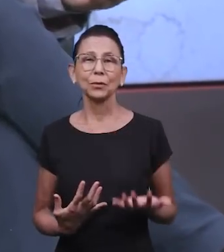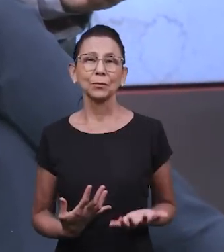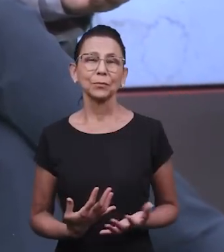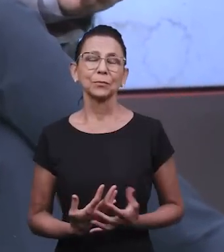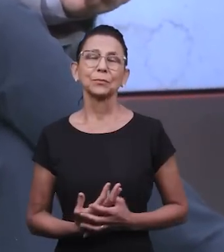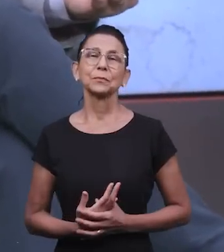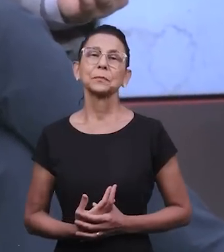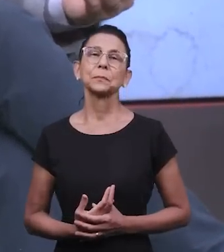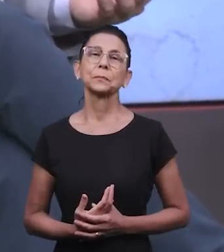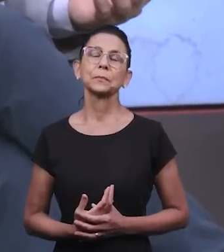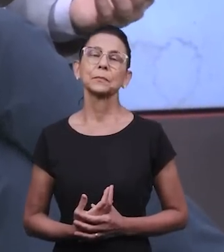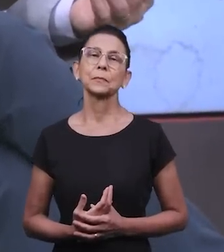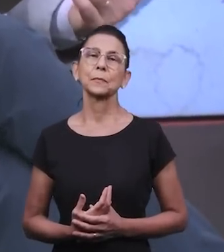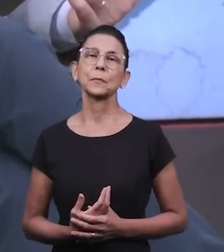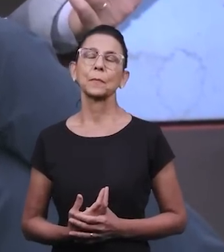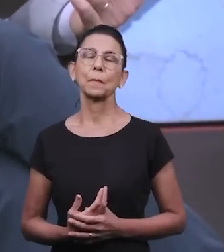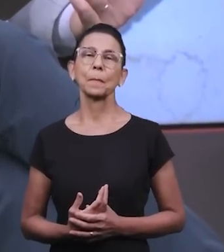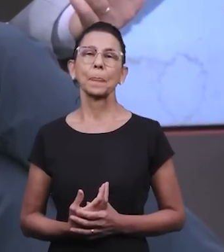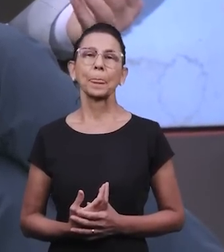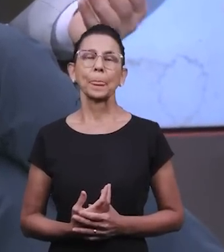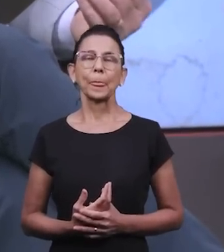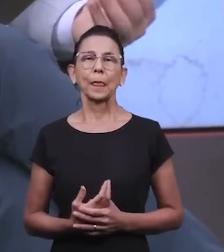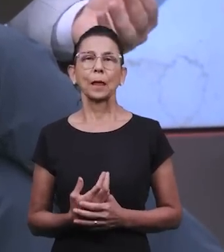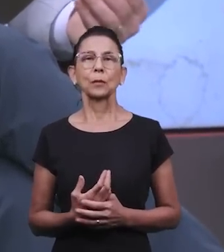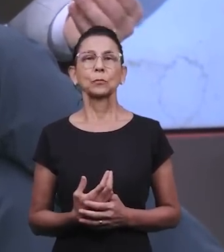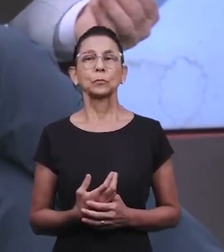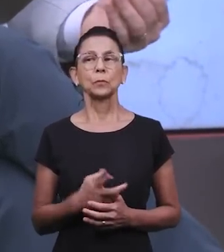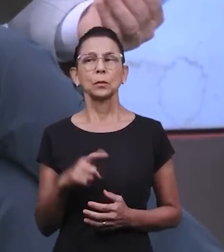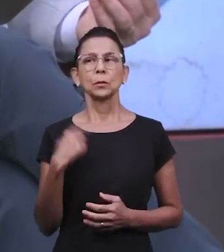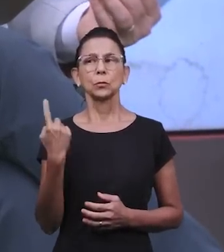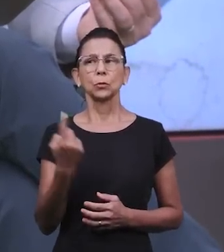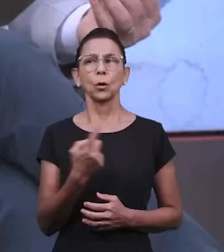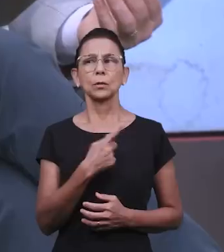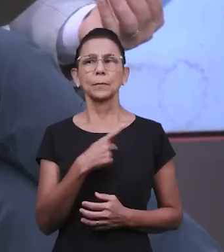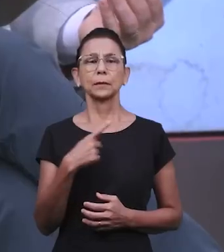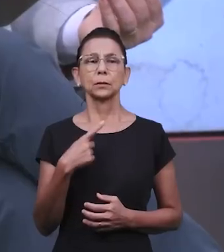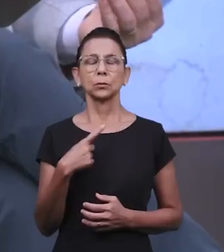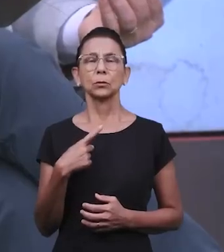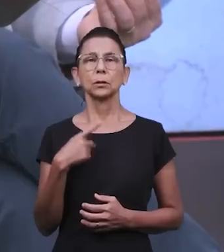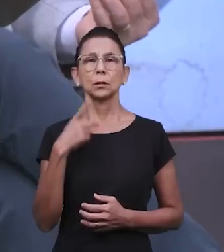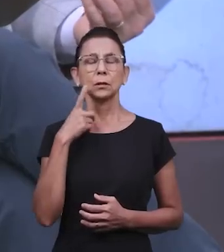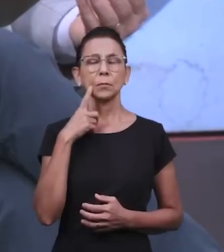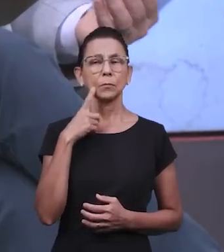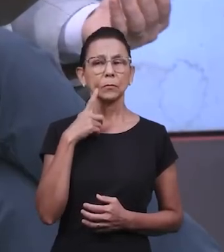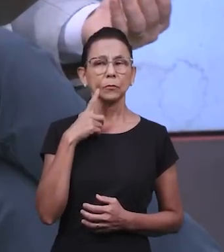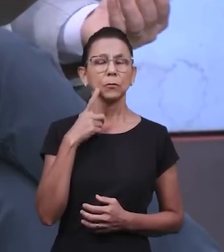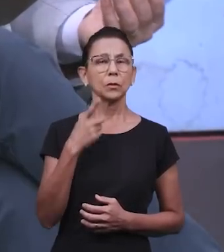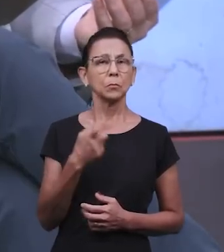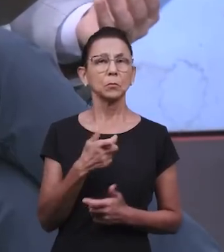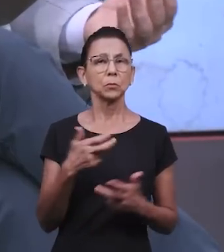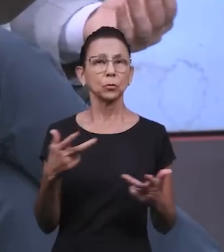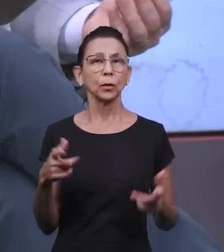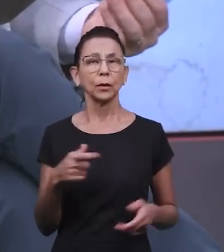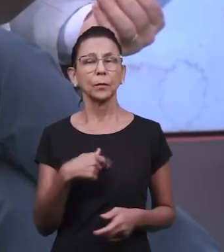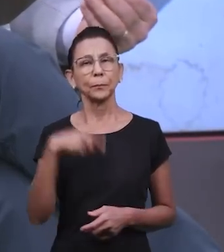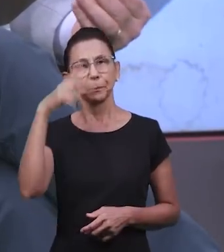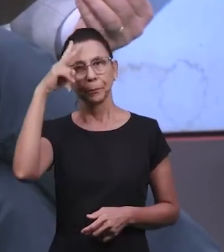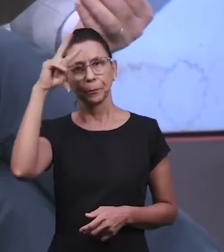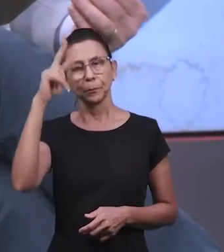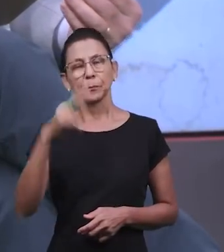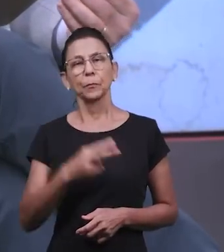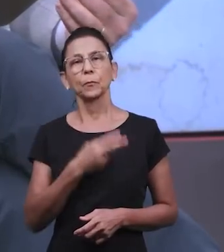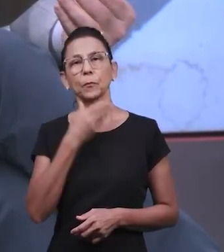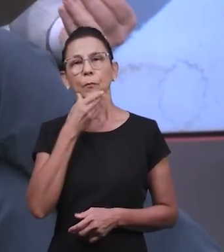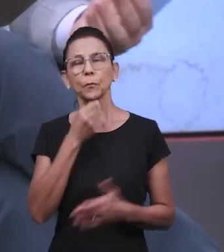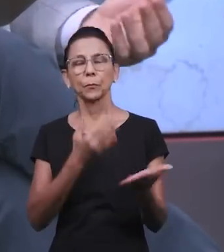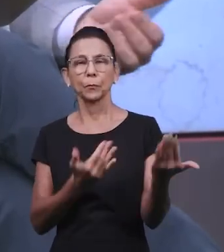no ministério pastoral, a gente às vezes se depara com situações como essas. Eu me lembro de um rapaz que estava